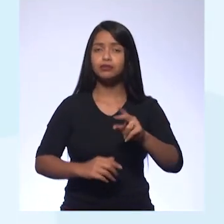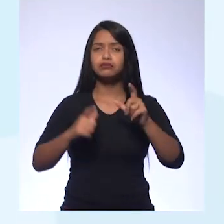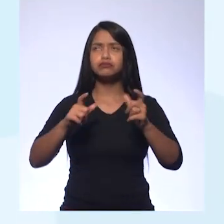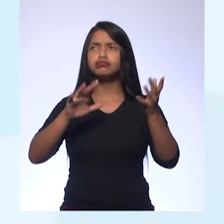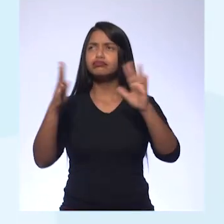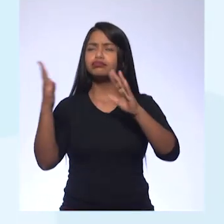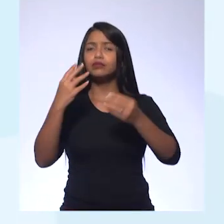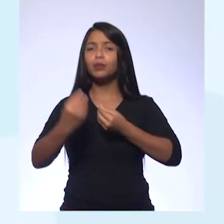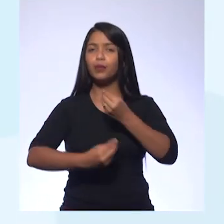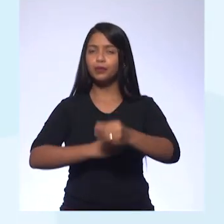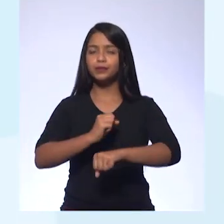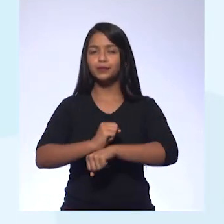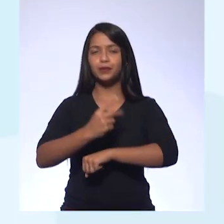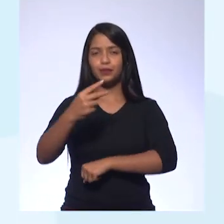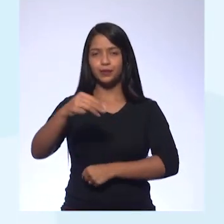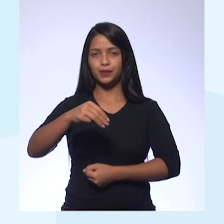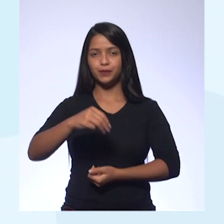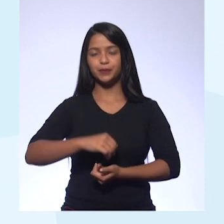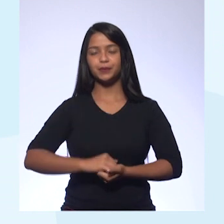para você.